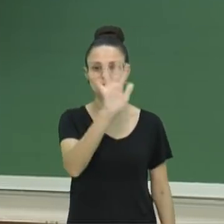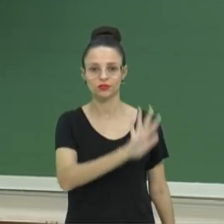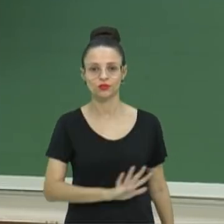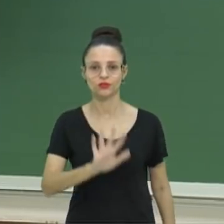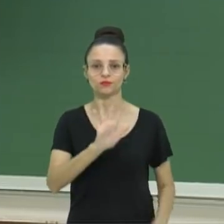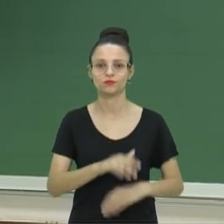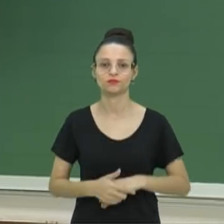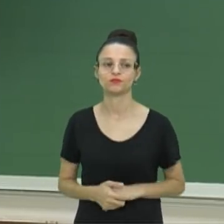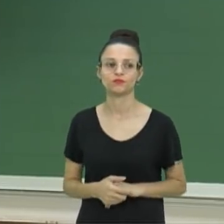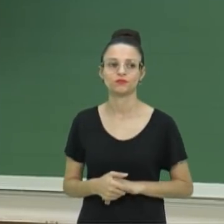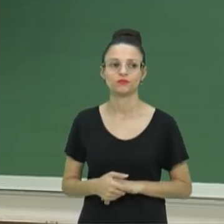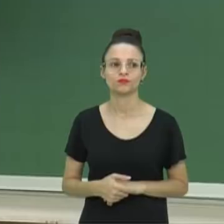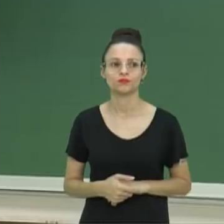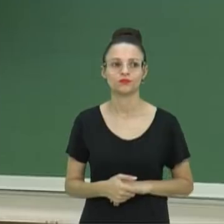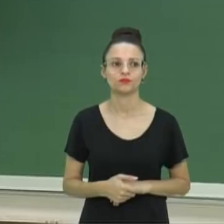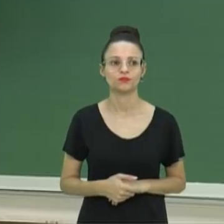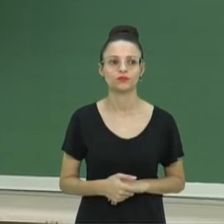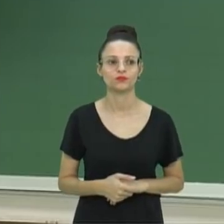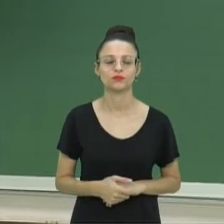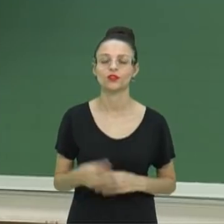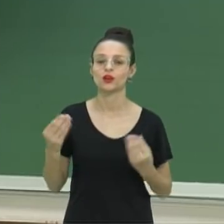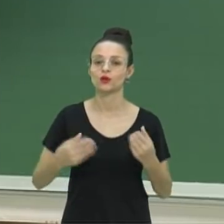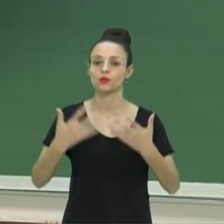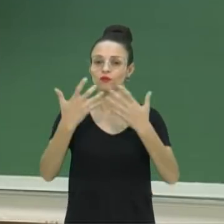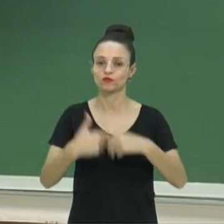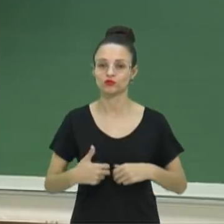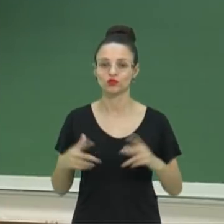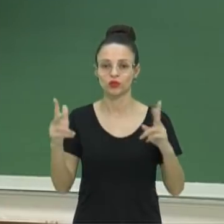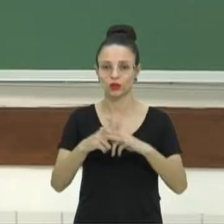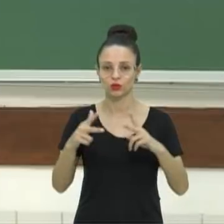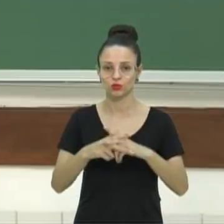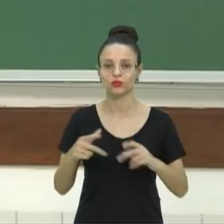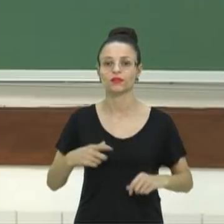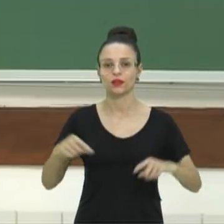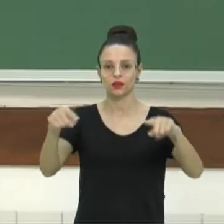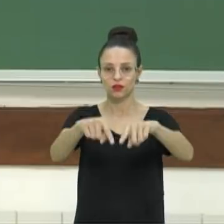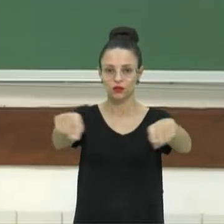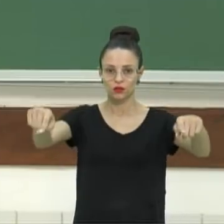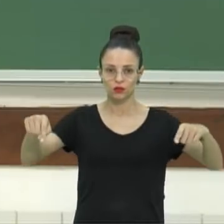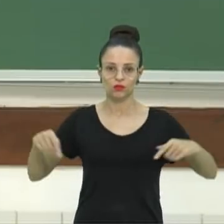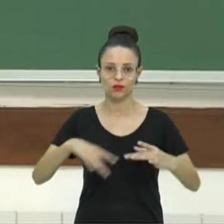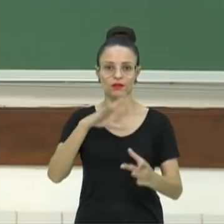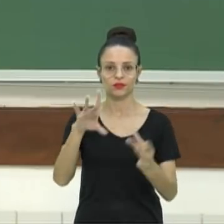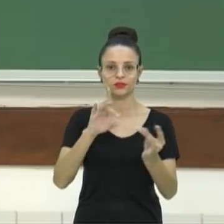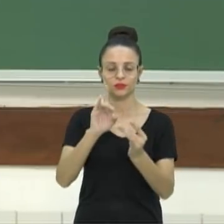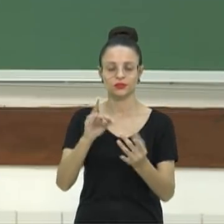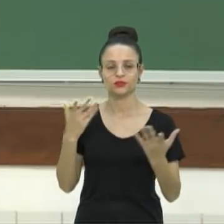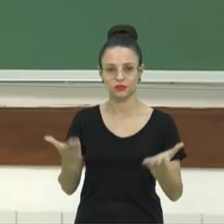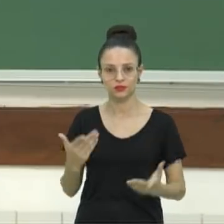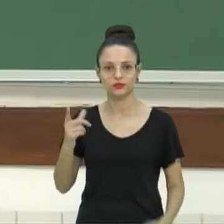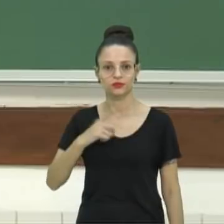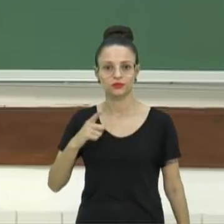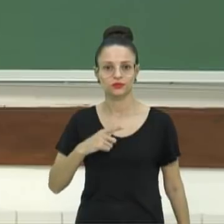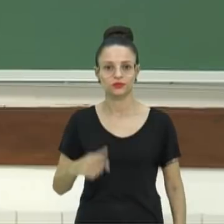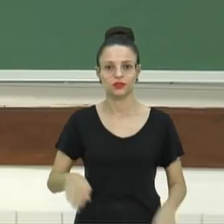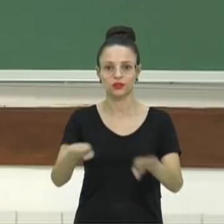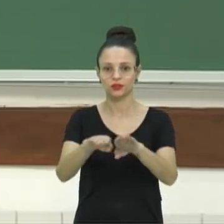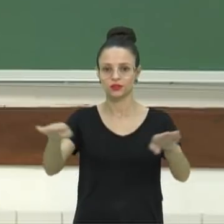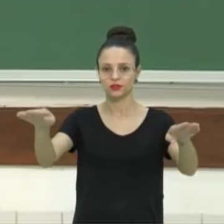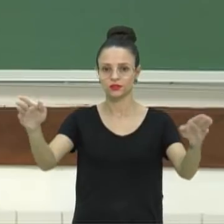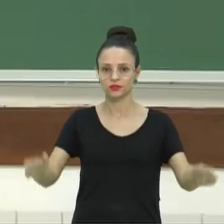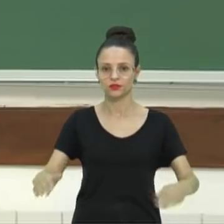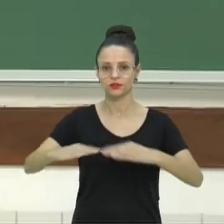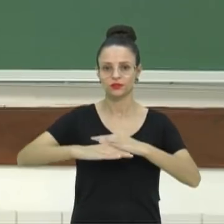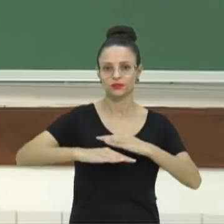aqui as entidades para vocês. Então, como que funciona a luta? Existe um local específico, como eu já coloquei para vocês, né? Então existe um tapete, né?